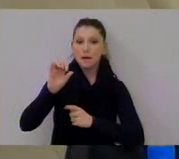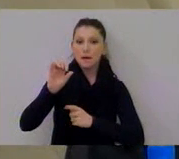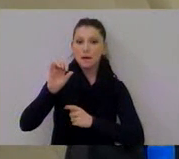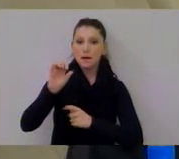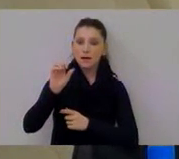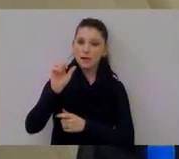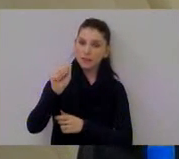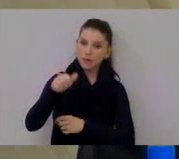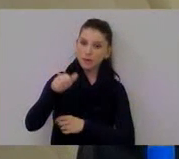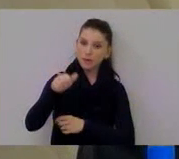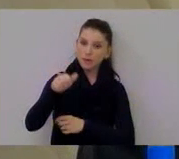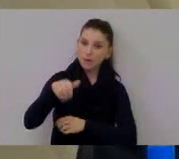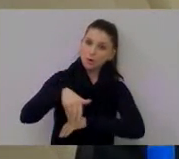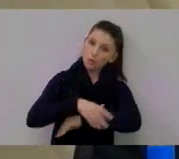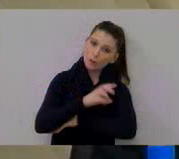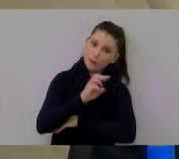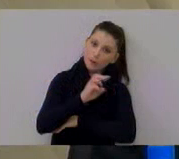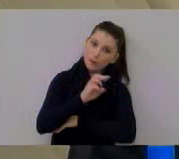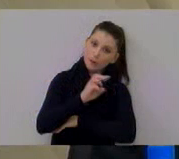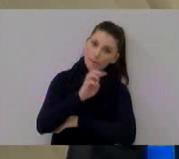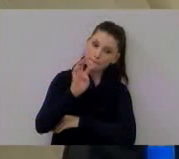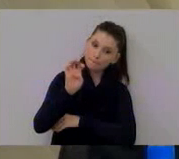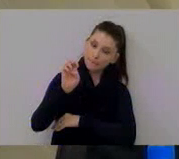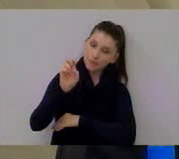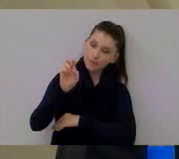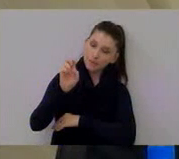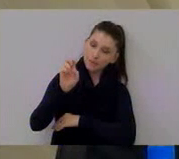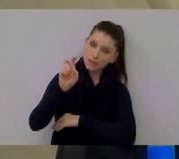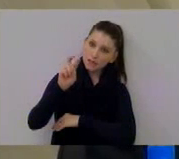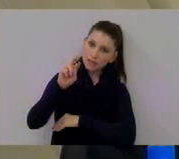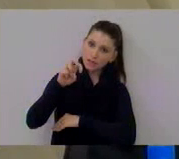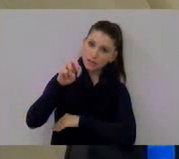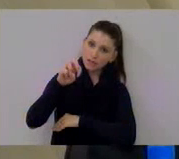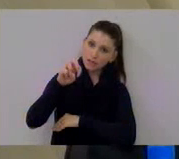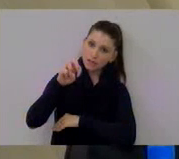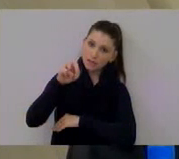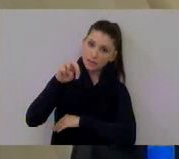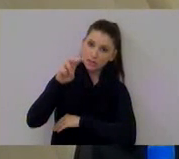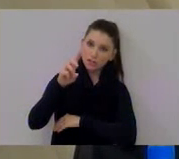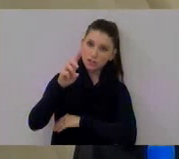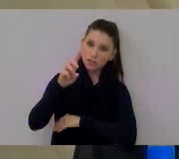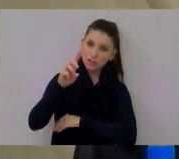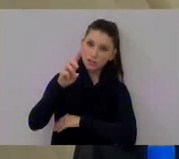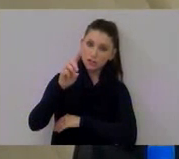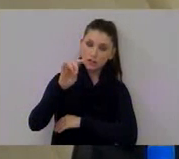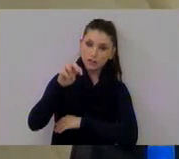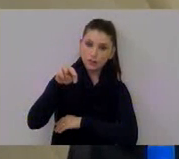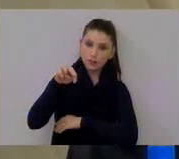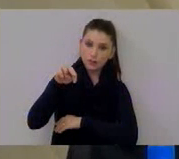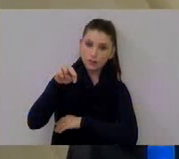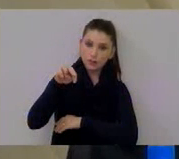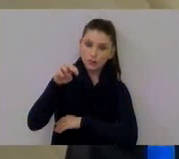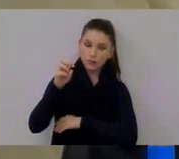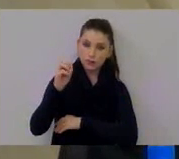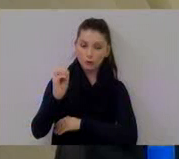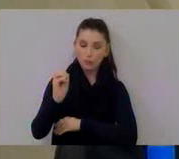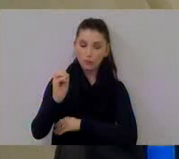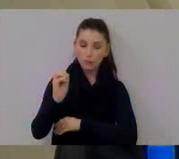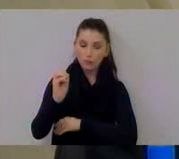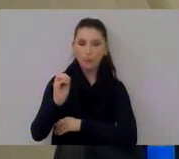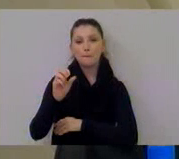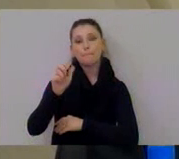Nunes, rua Militão Paim Antunes, rua Maria